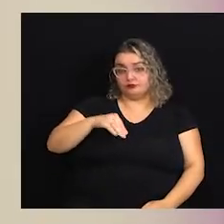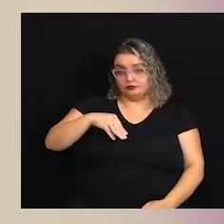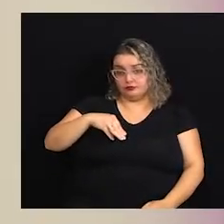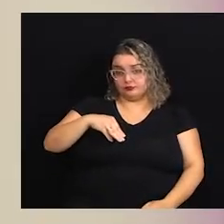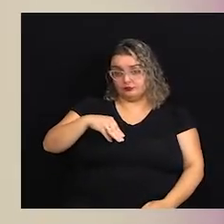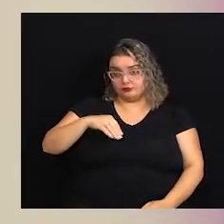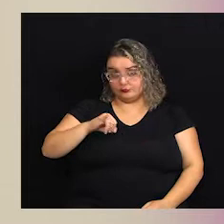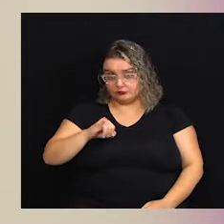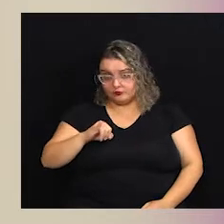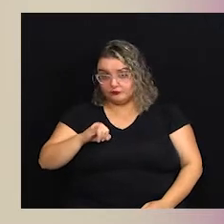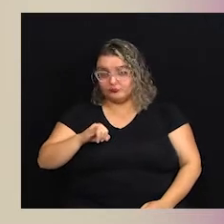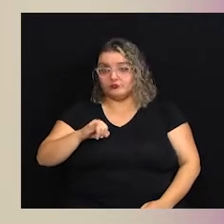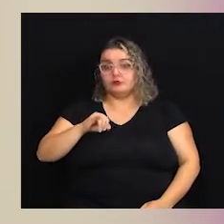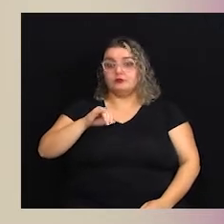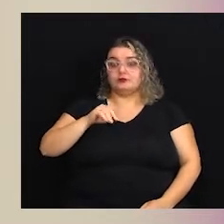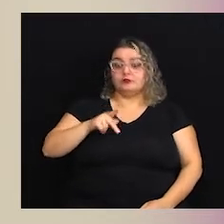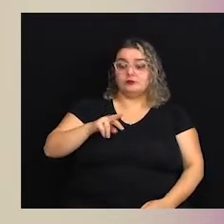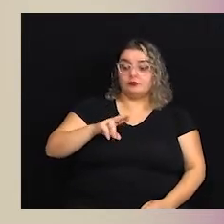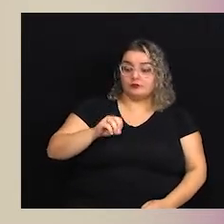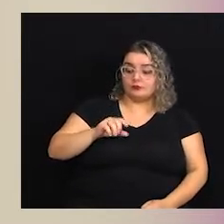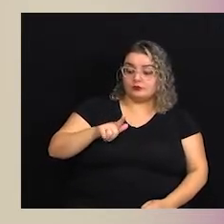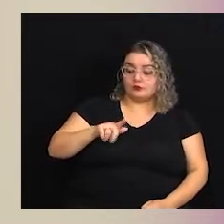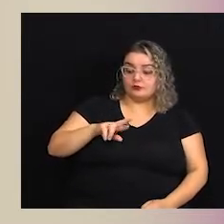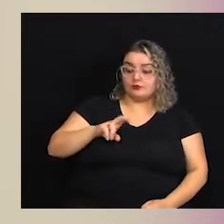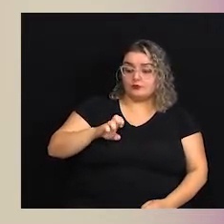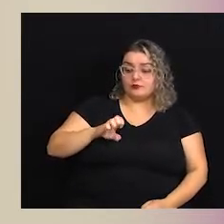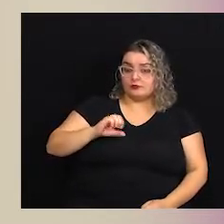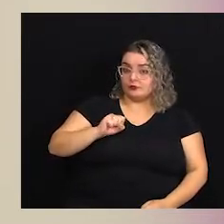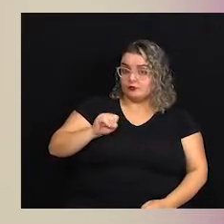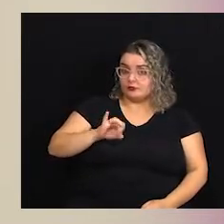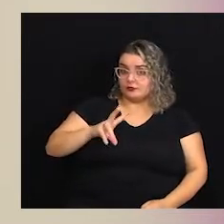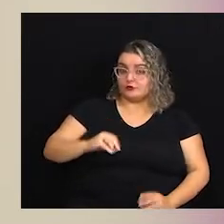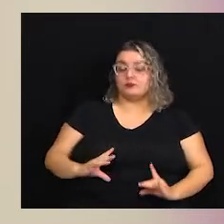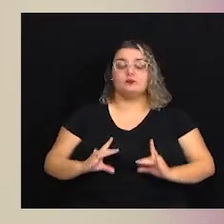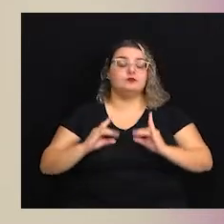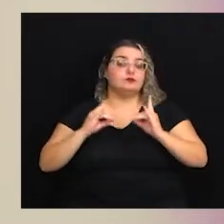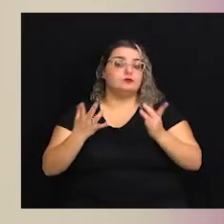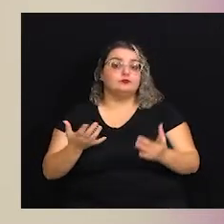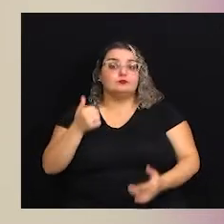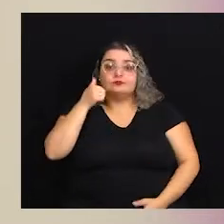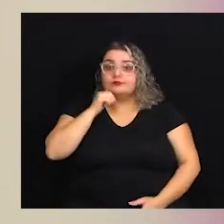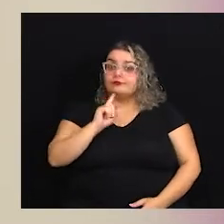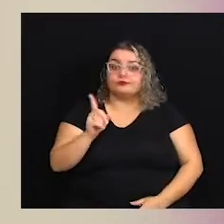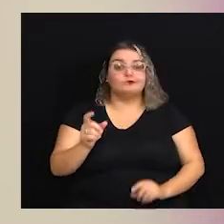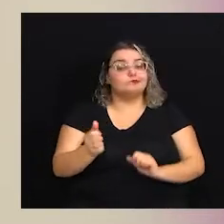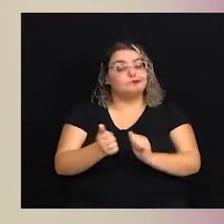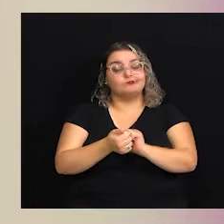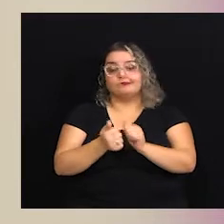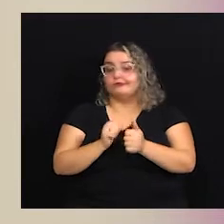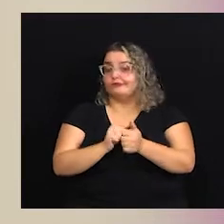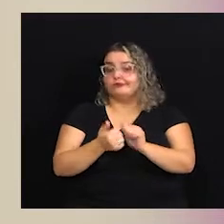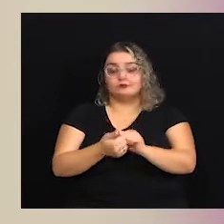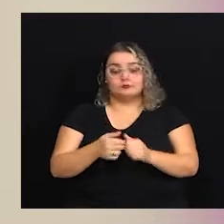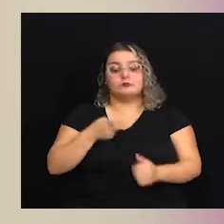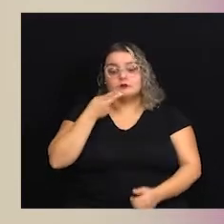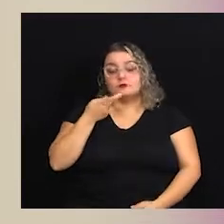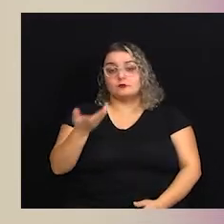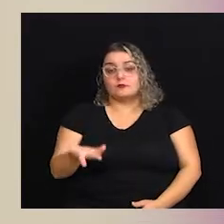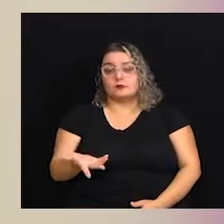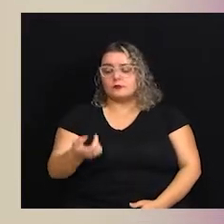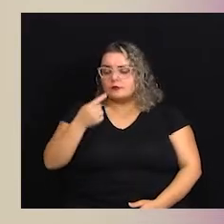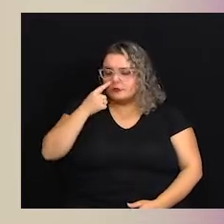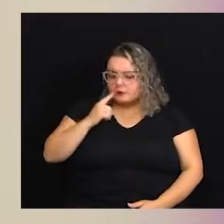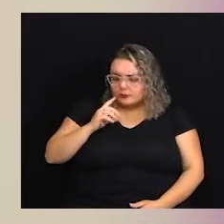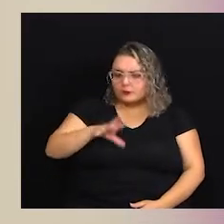hormonal progressivo. Só que a mulher não está preparada. E aí, outra coisa que nós podemos falar no decorrer, quando alguém me pergunta,